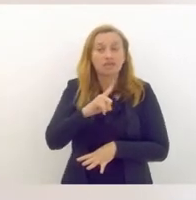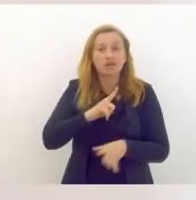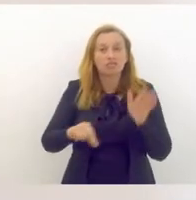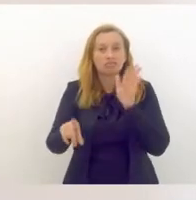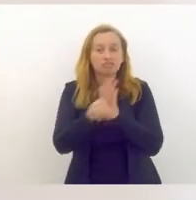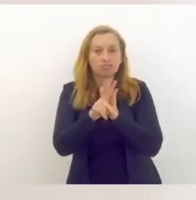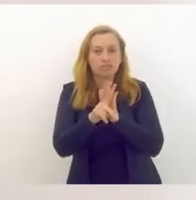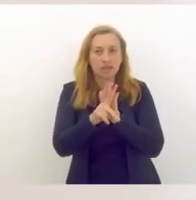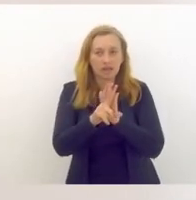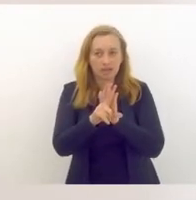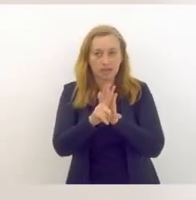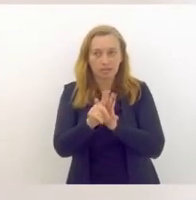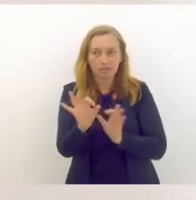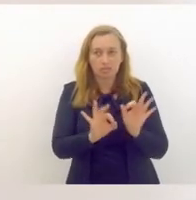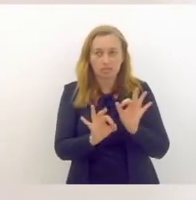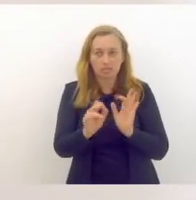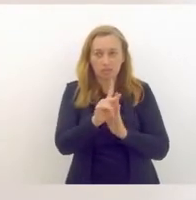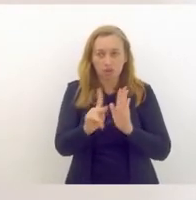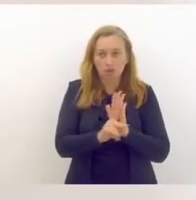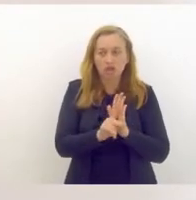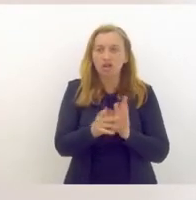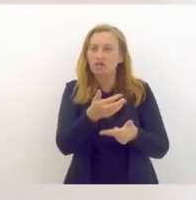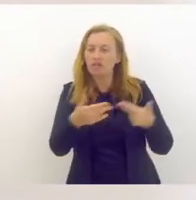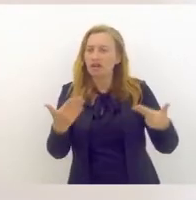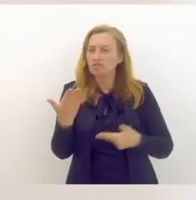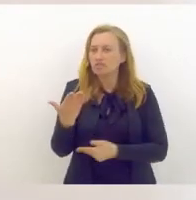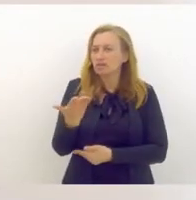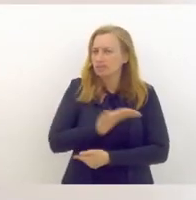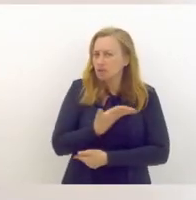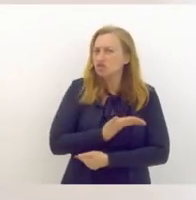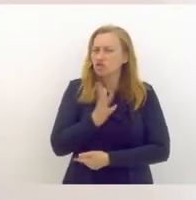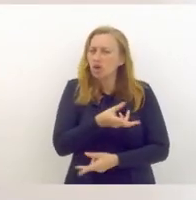lei? Já vários colegas aqui já observaram.